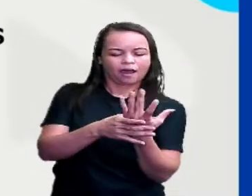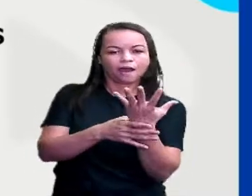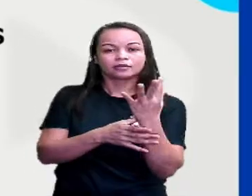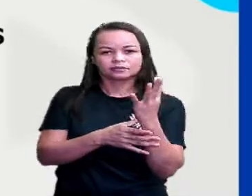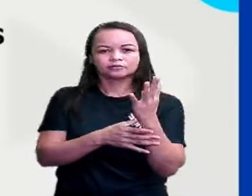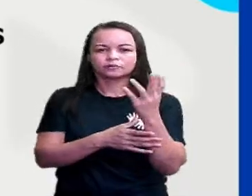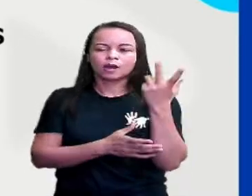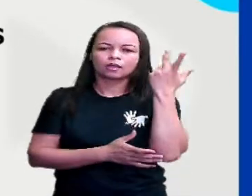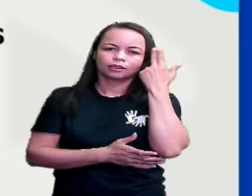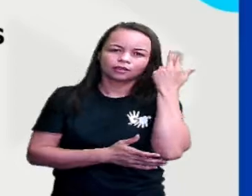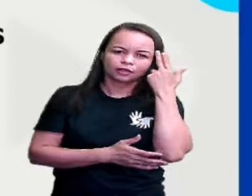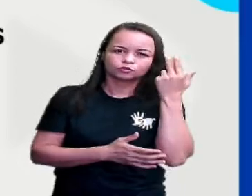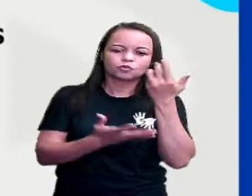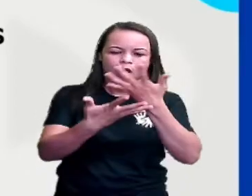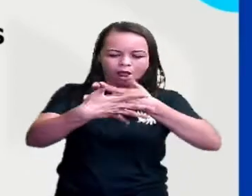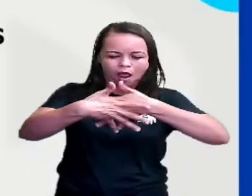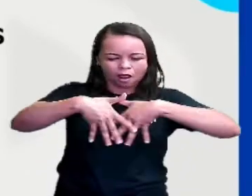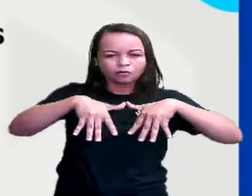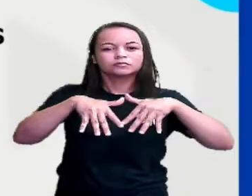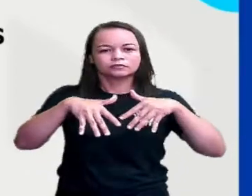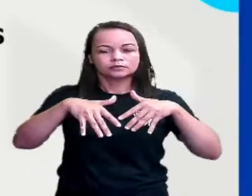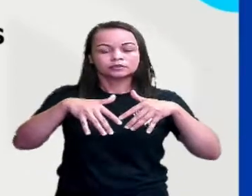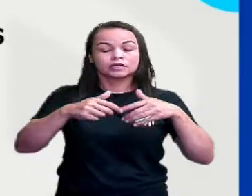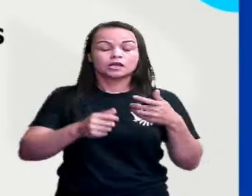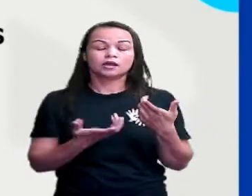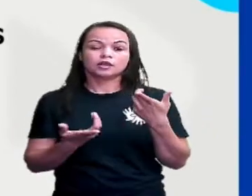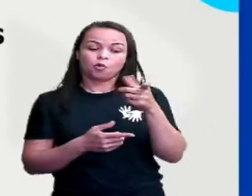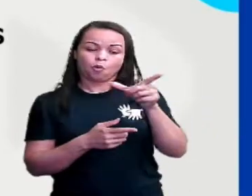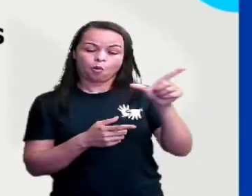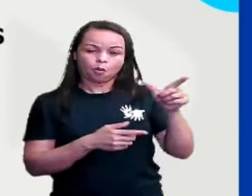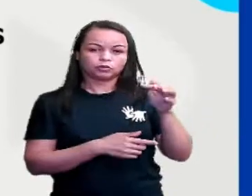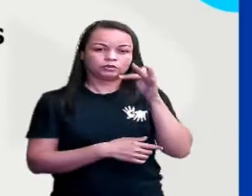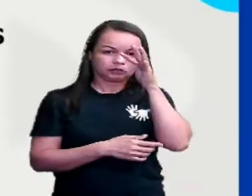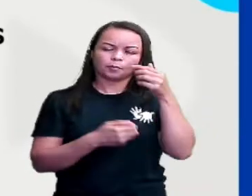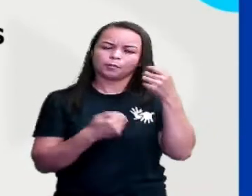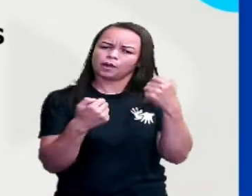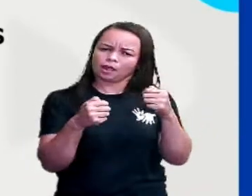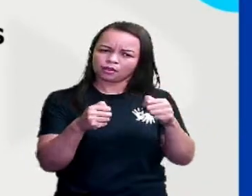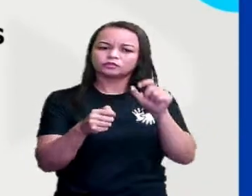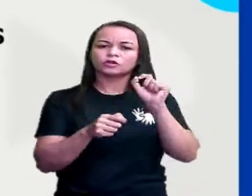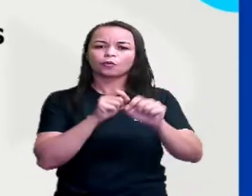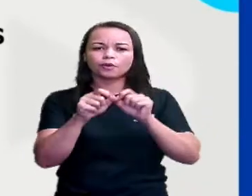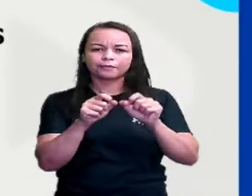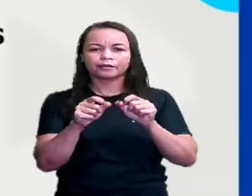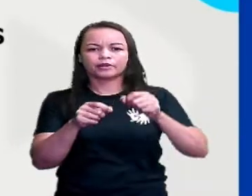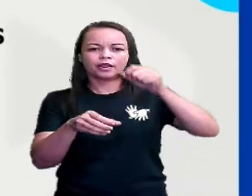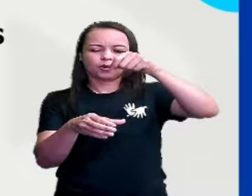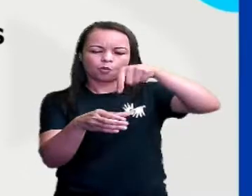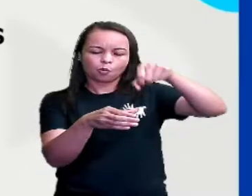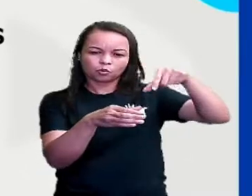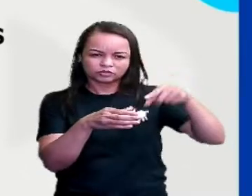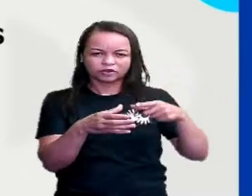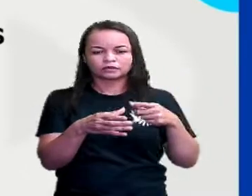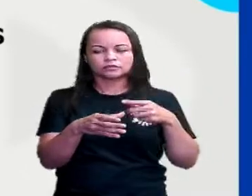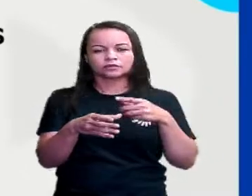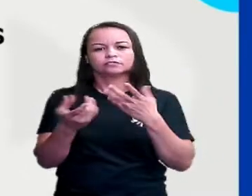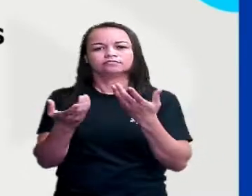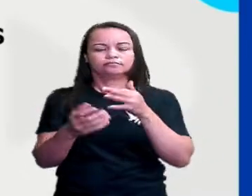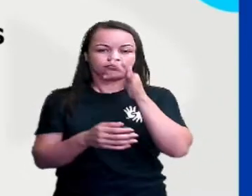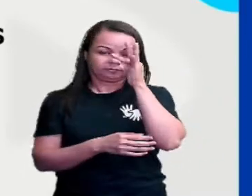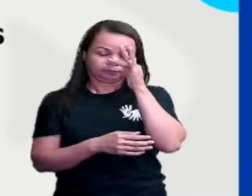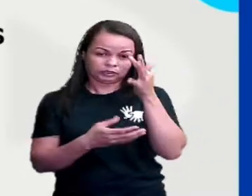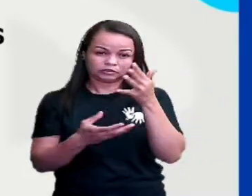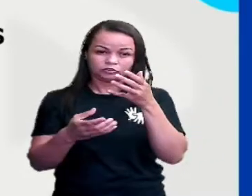das florestas que nós encontramos, e outras elas necessitam ser cultivadas, que são aquelas plantas que nós vamos encontrar